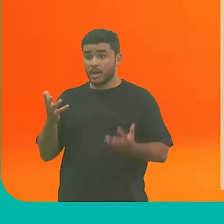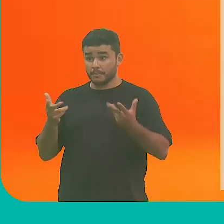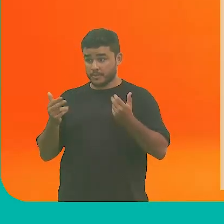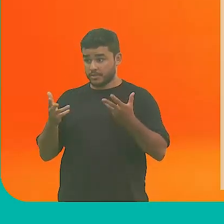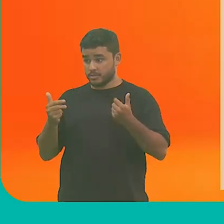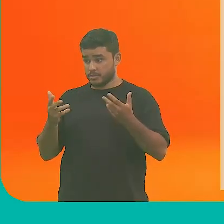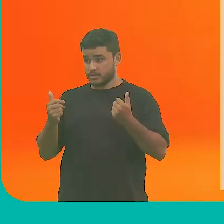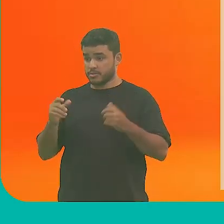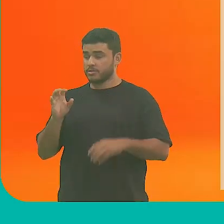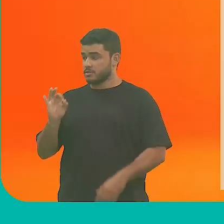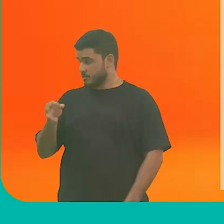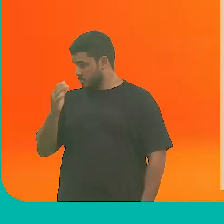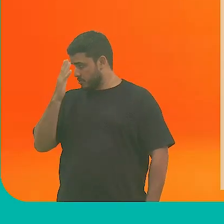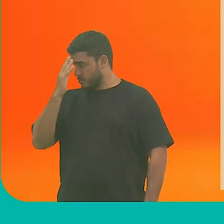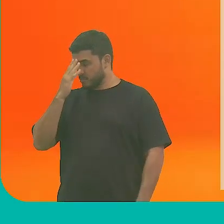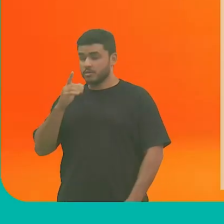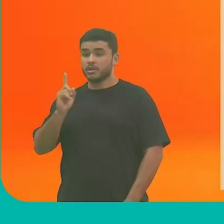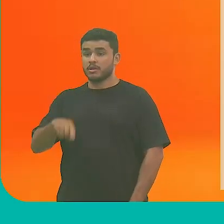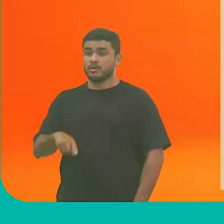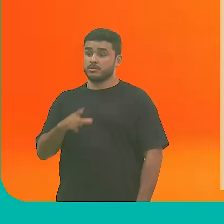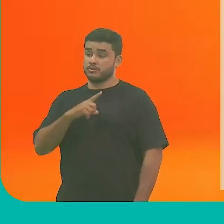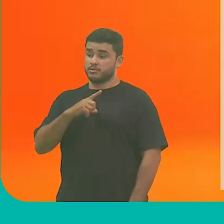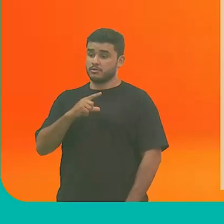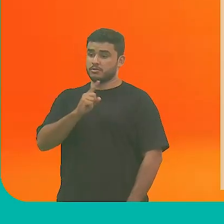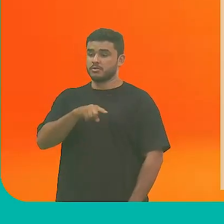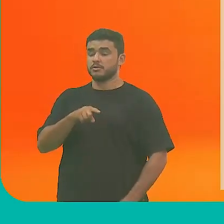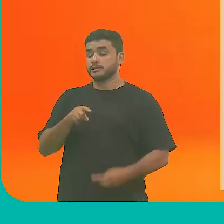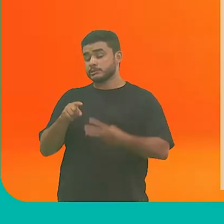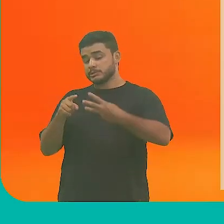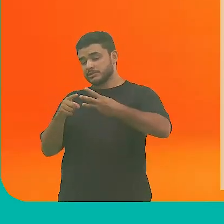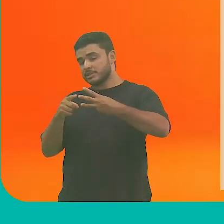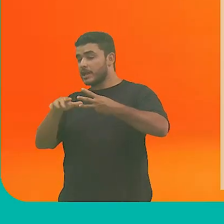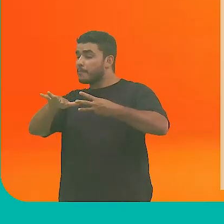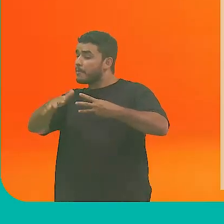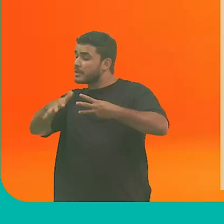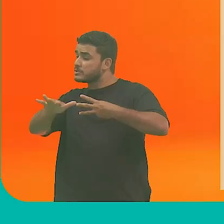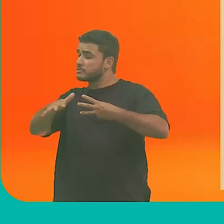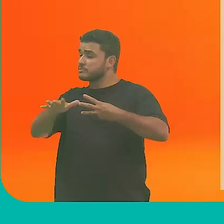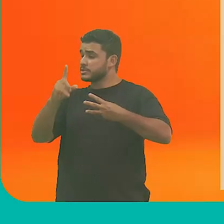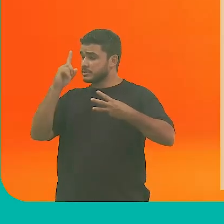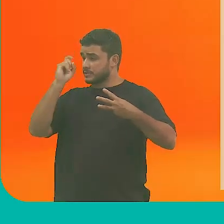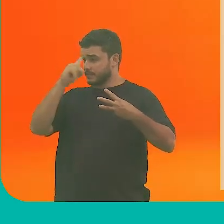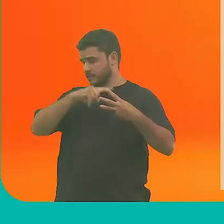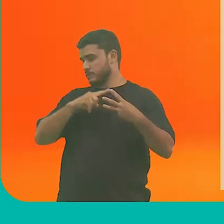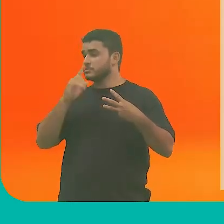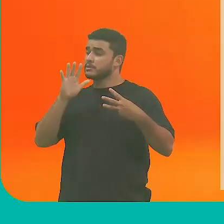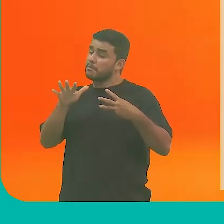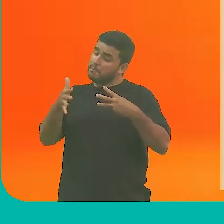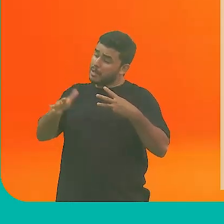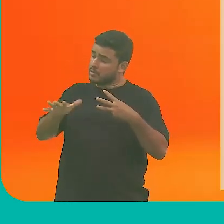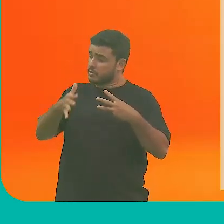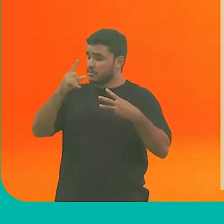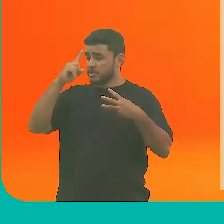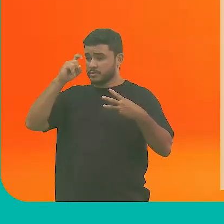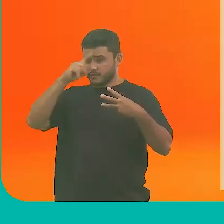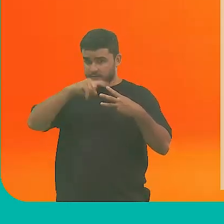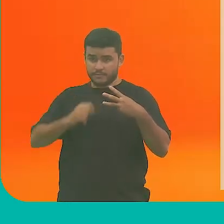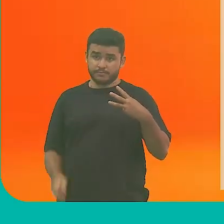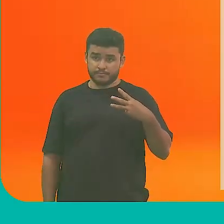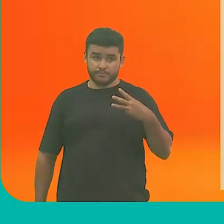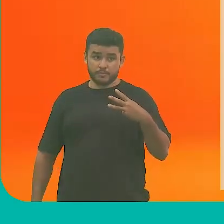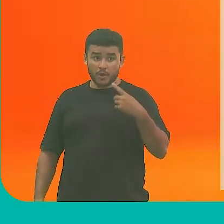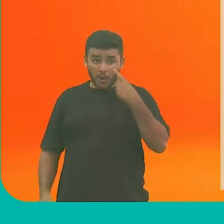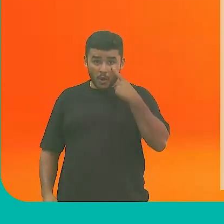questão. Eu estou usando a palavra geralmente, ó. Quando é que eu sei que uma habilidade ela